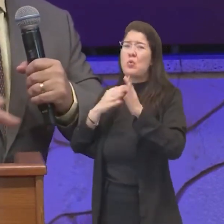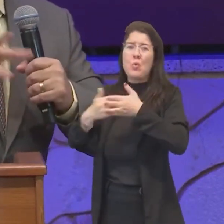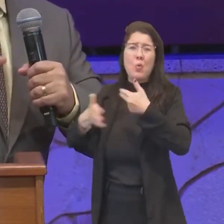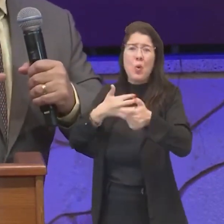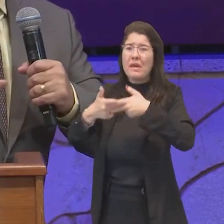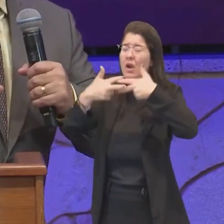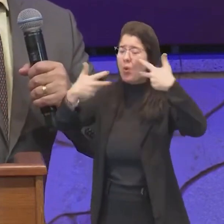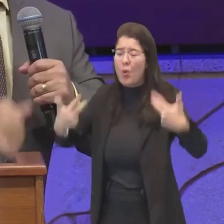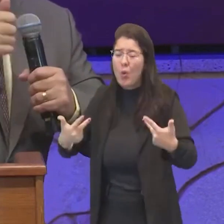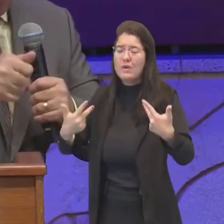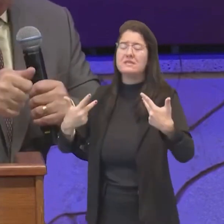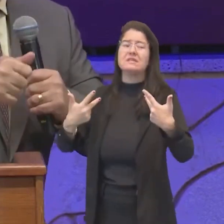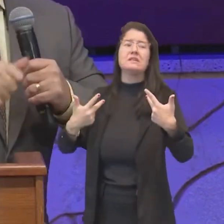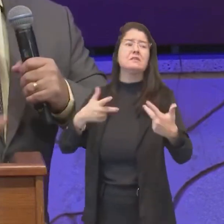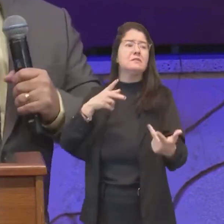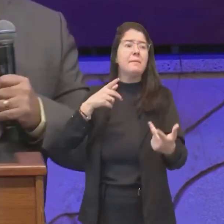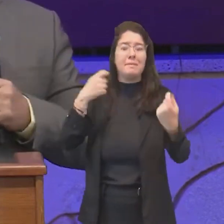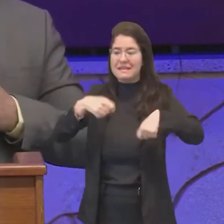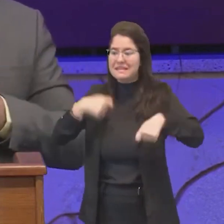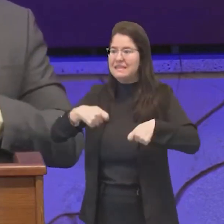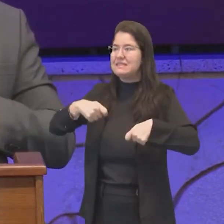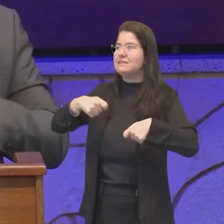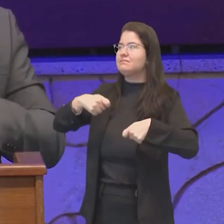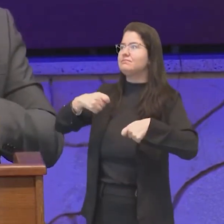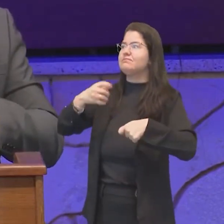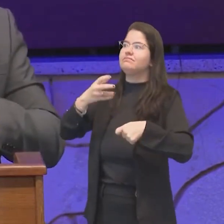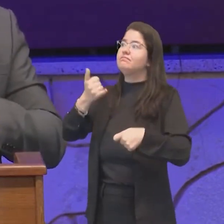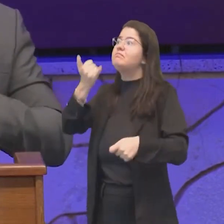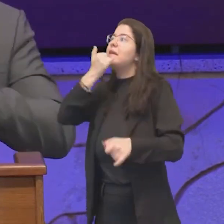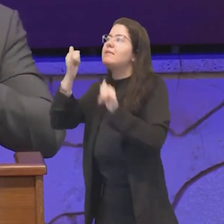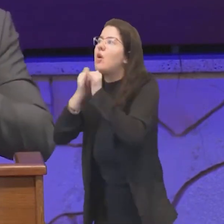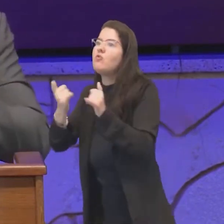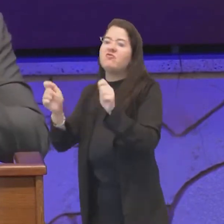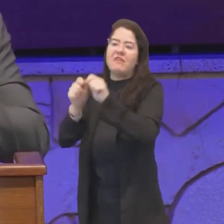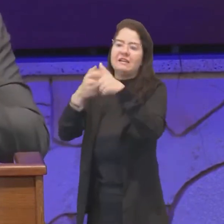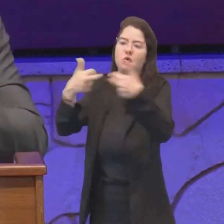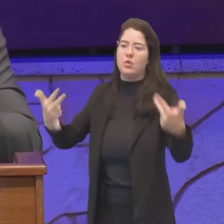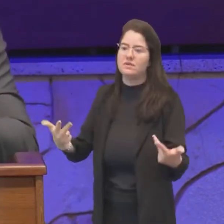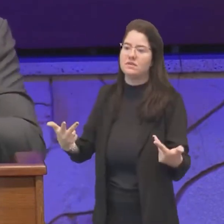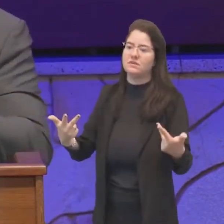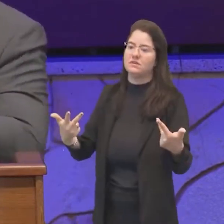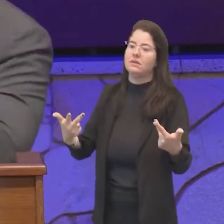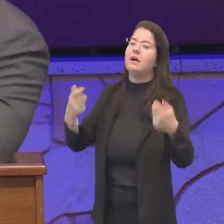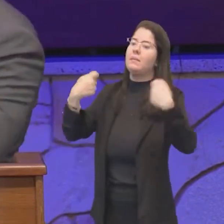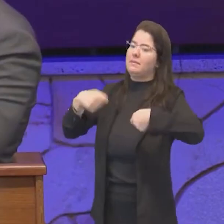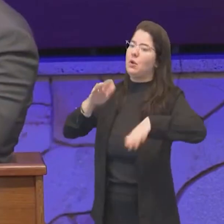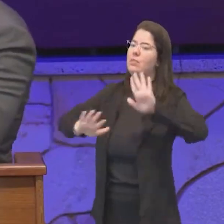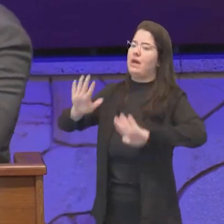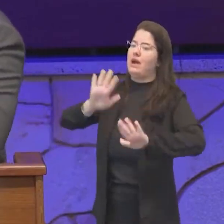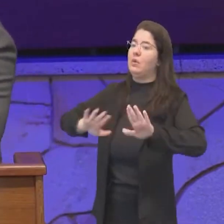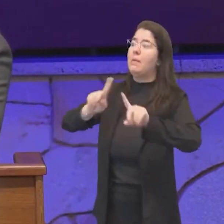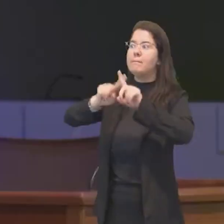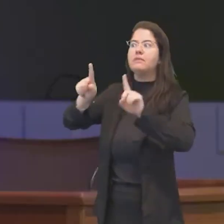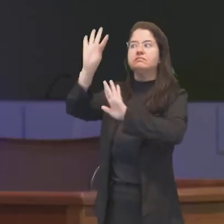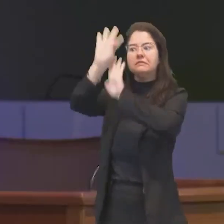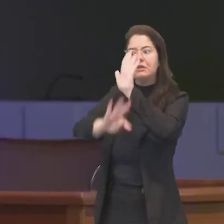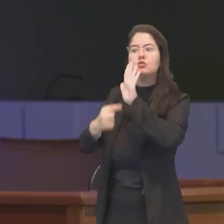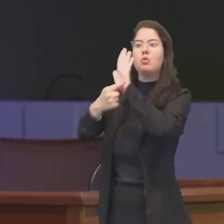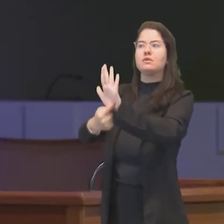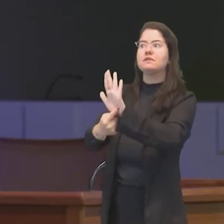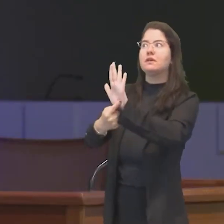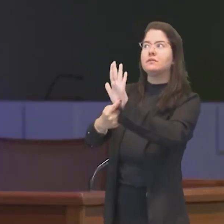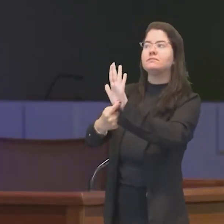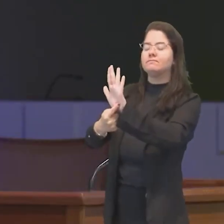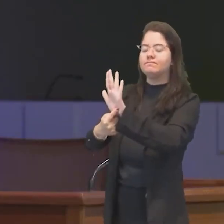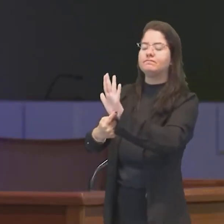vela? 2 metros? Eu compro. Ah, qual o tamanho da fita? O rolo? Eu compro o rolo.